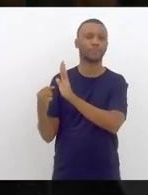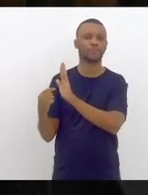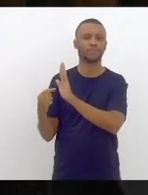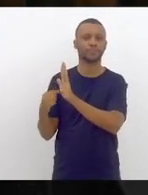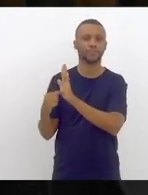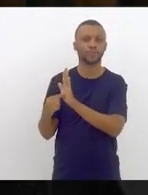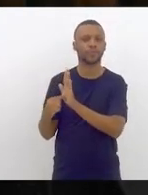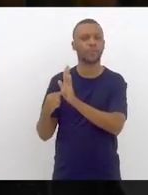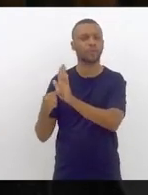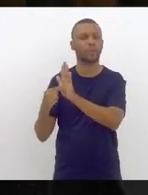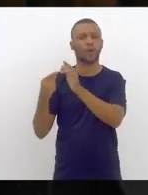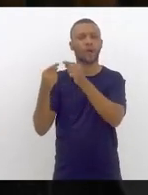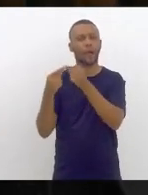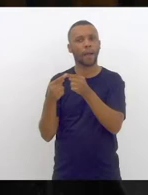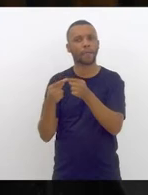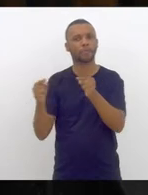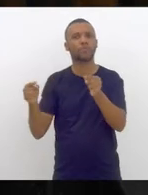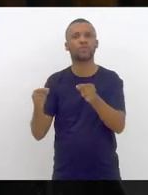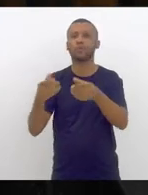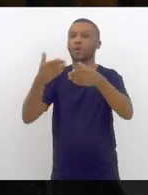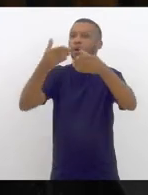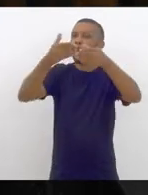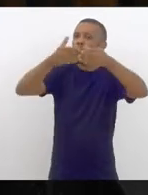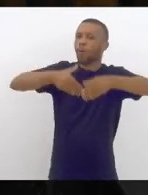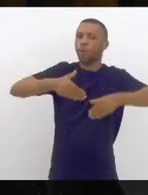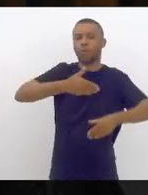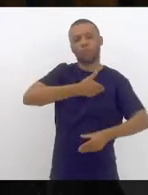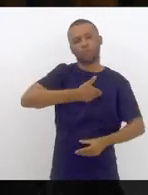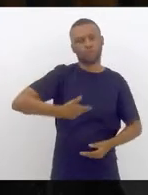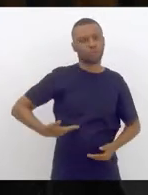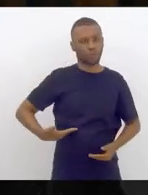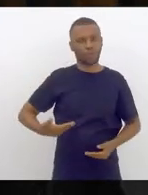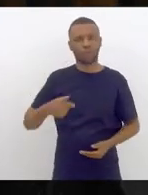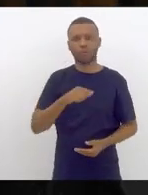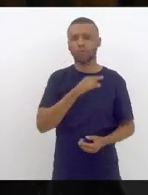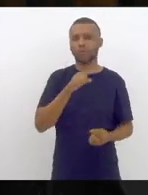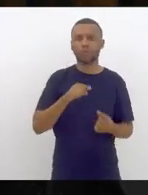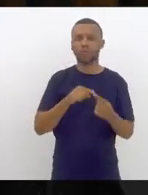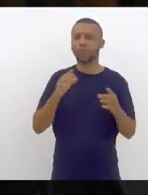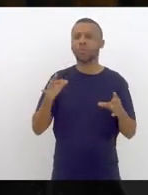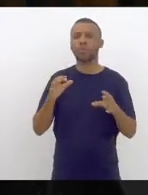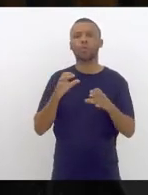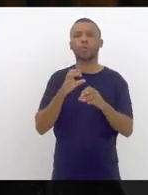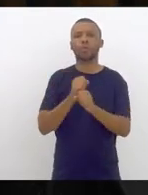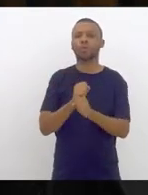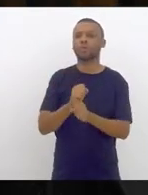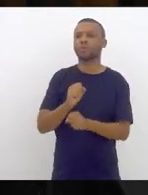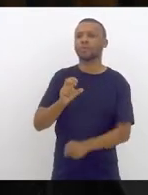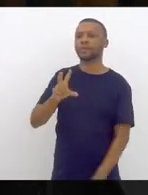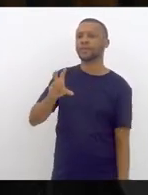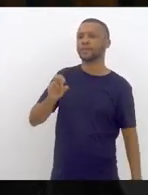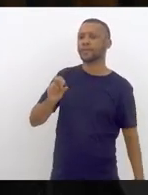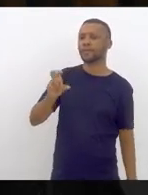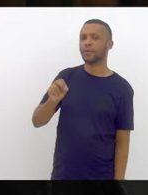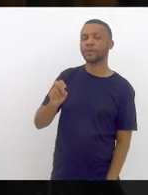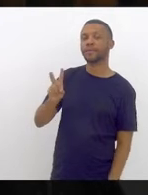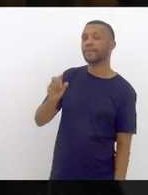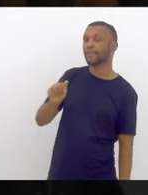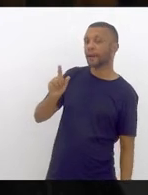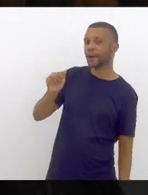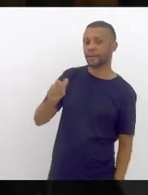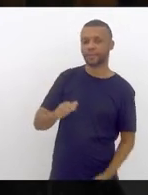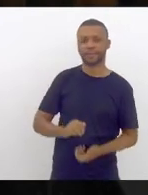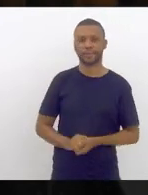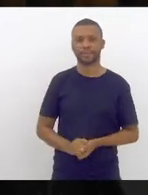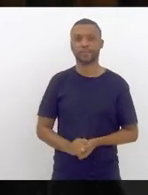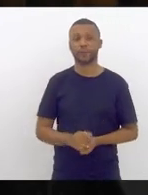a abertura de concurso público para 50 vagas 40 de